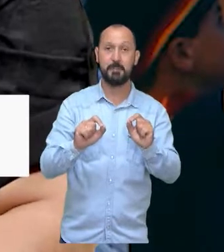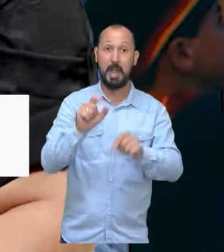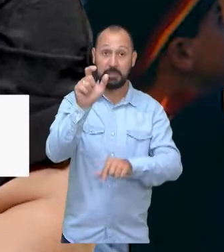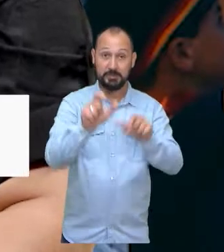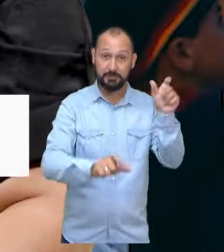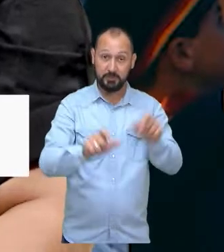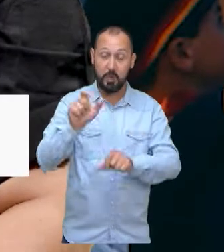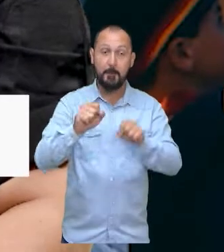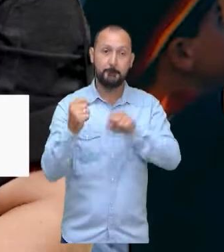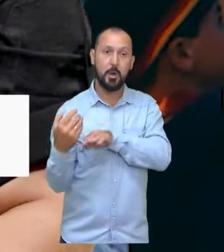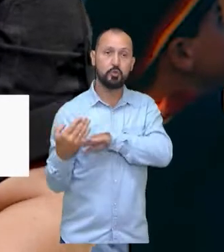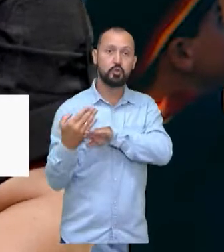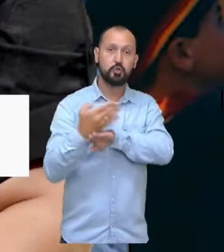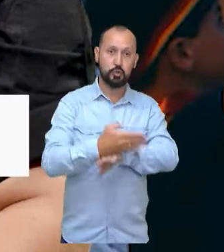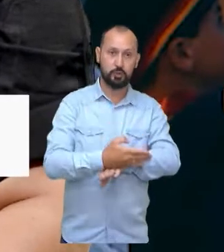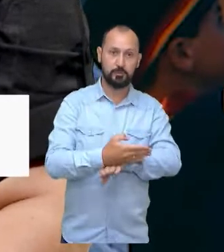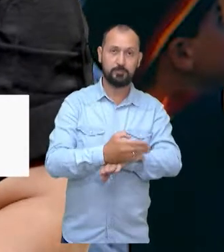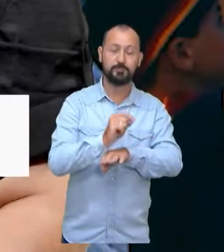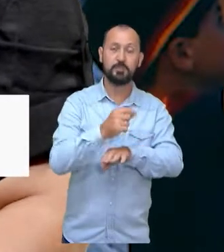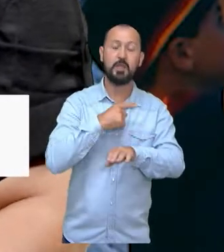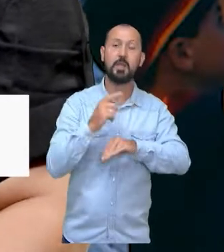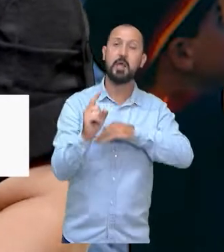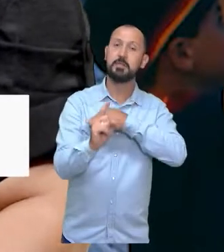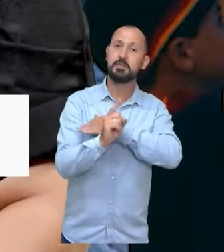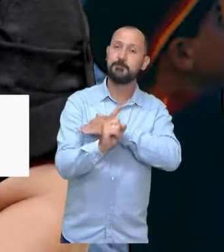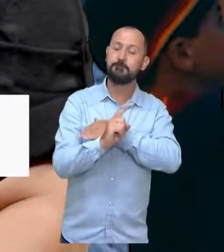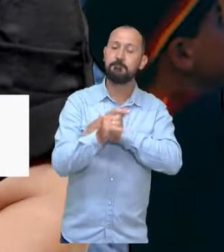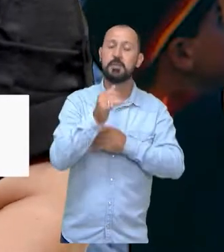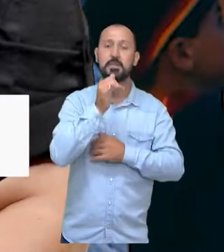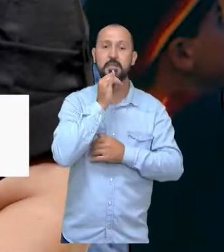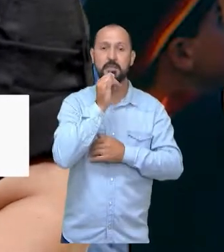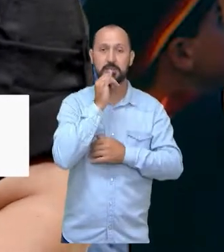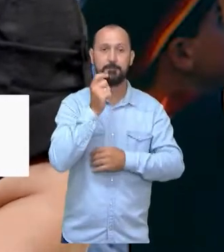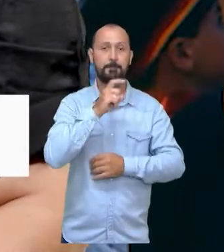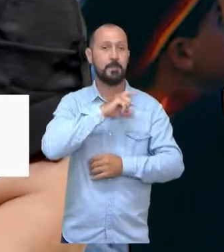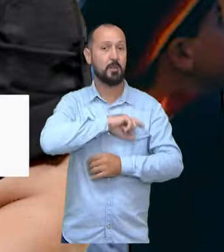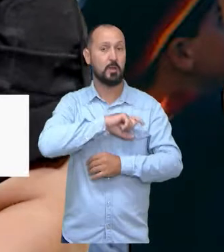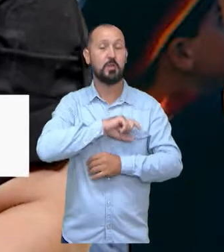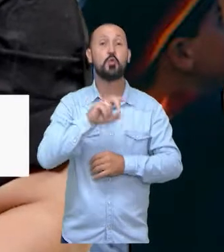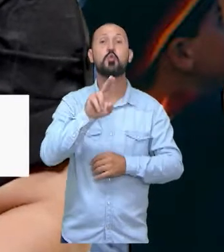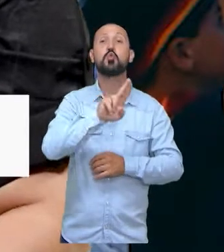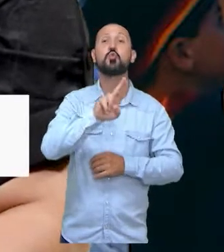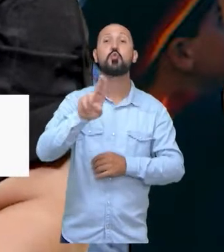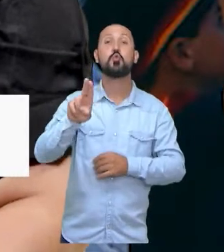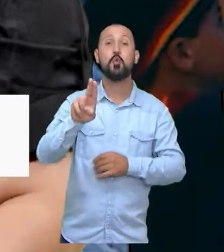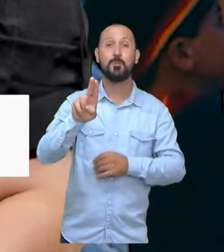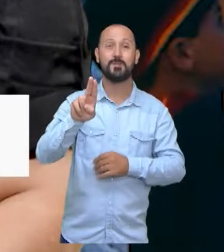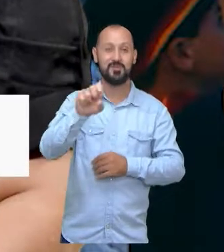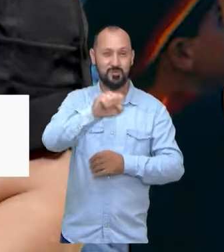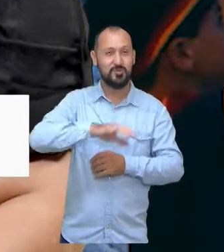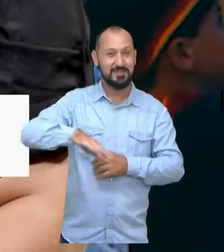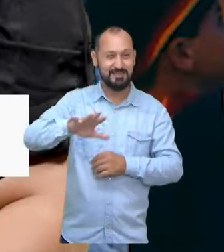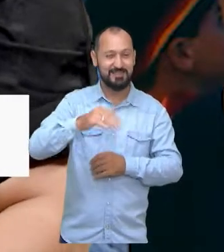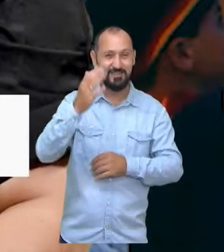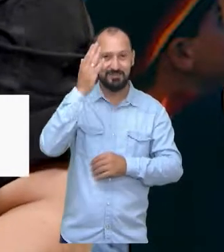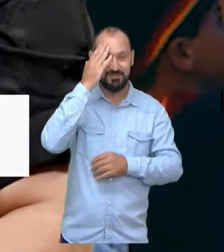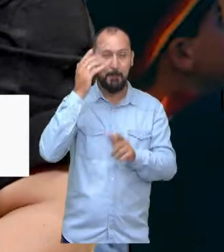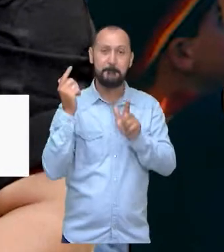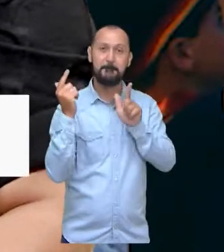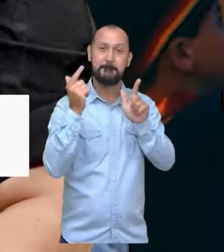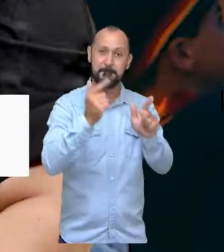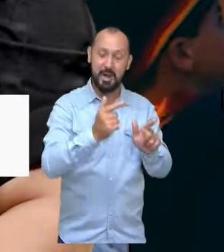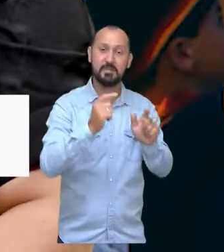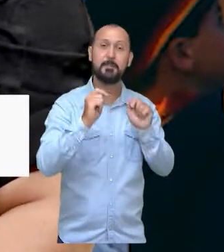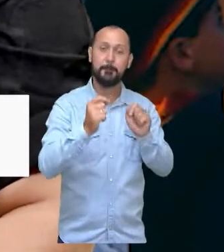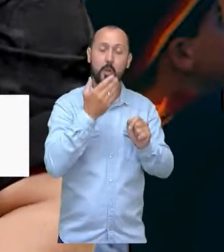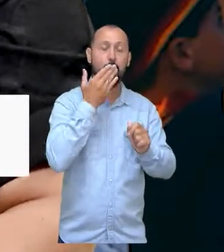podem acessar serviços como, por exemplo, a carteirinha de nome social, tem